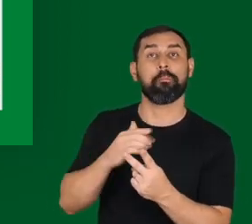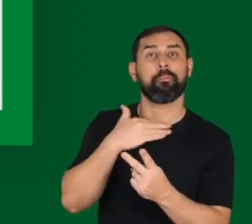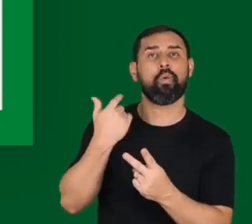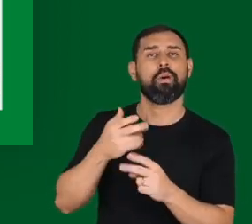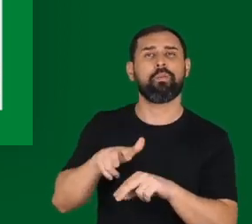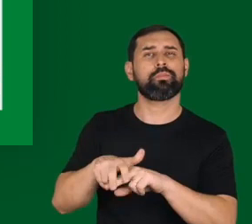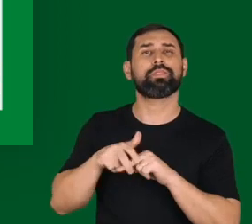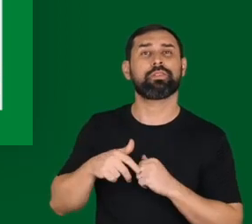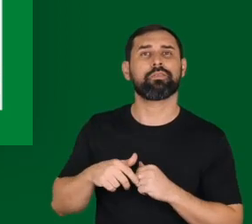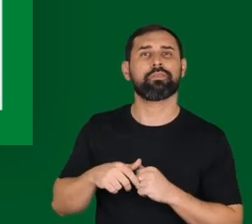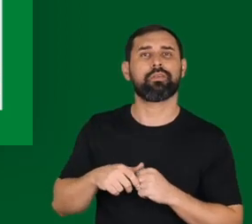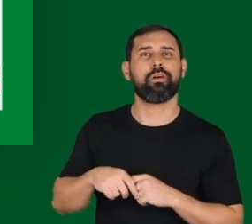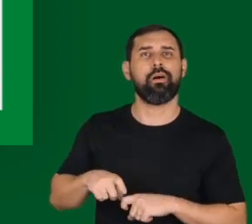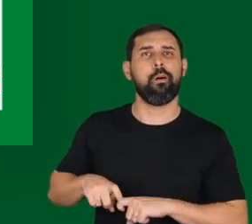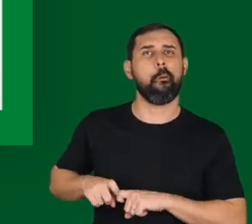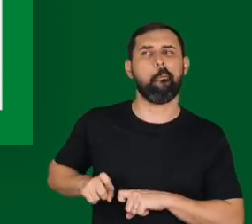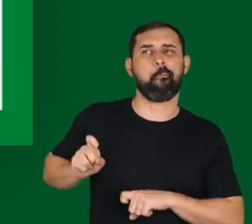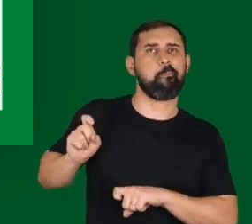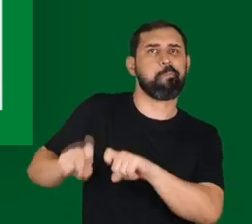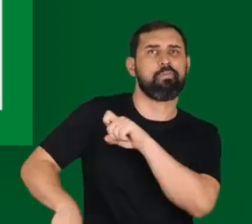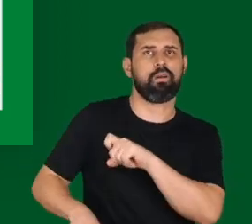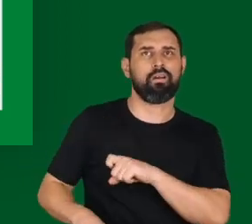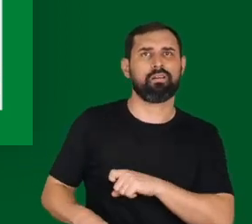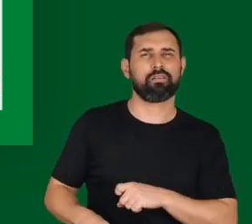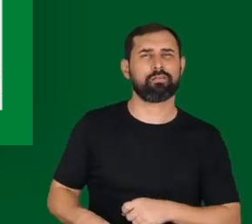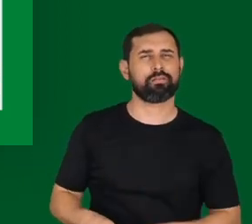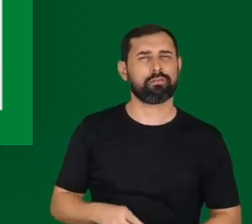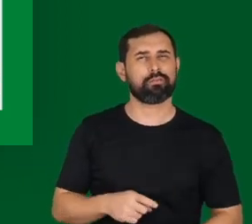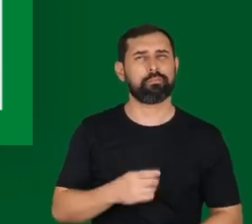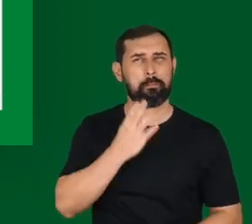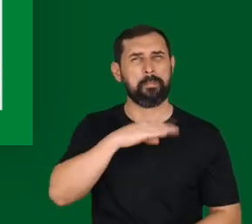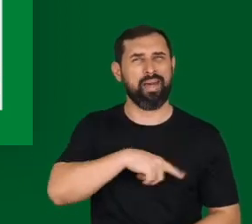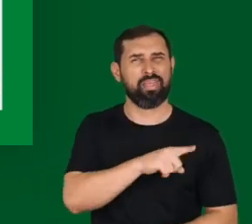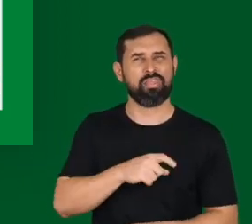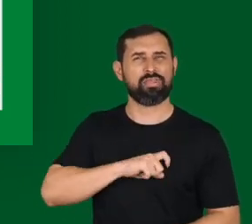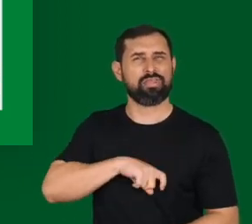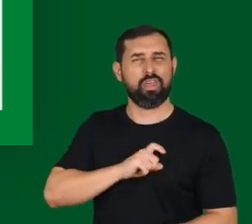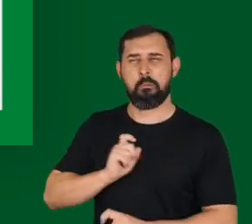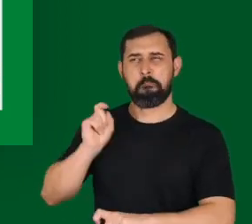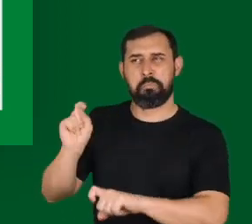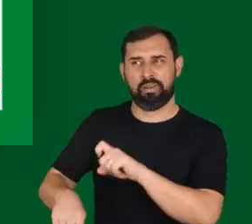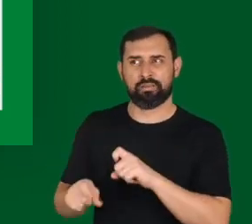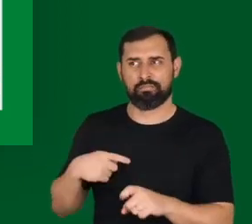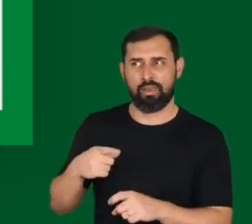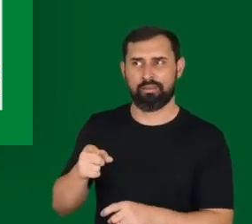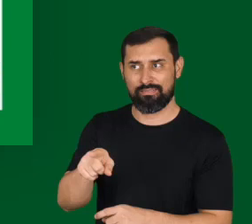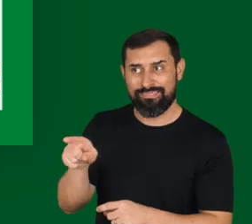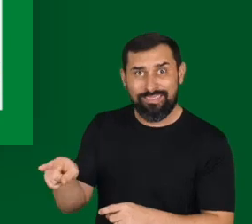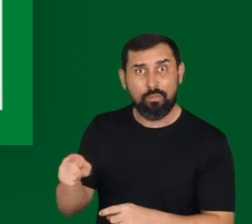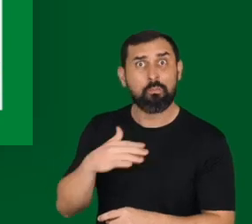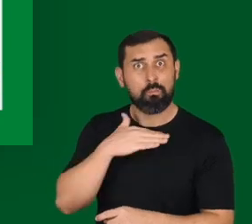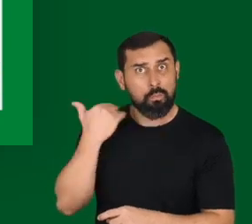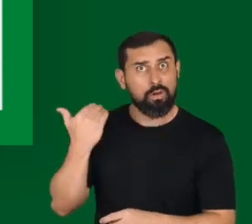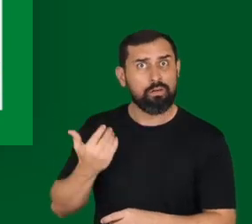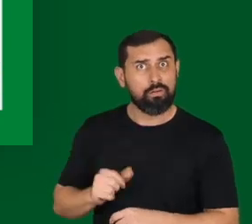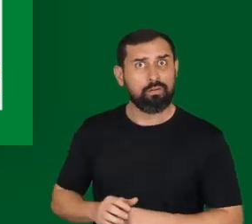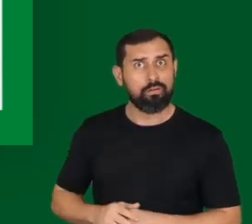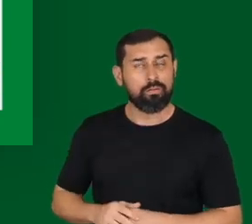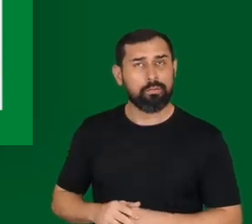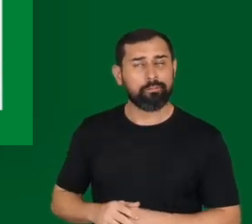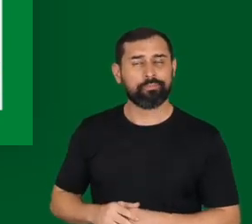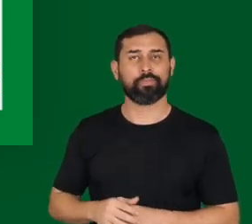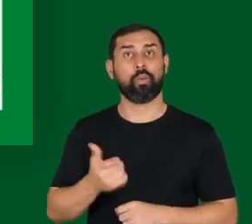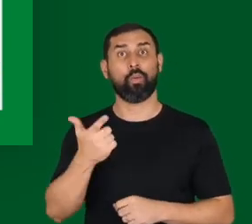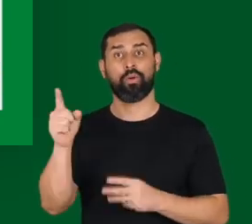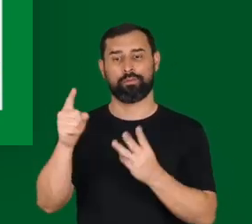tratos, tá? E o outro foi uma vítima de maus tratos também, onde a criança foi abusada